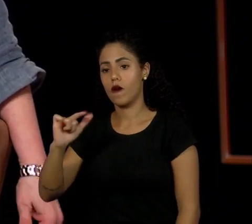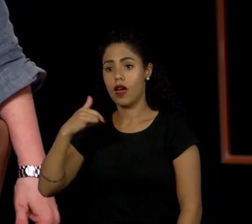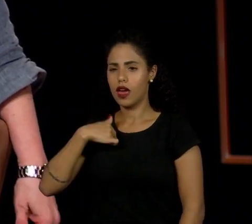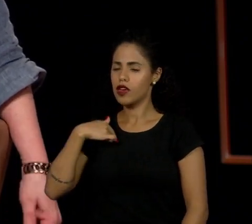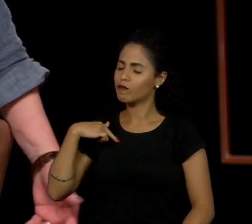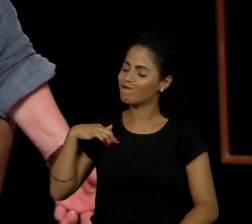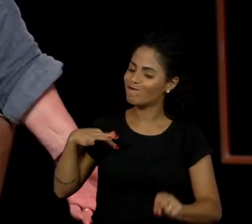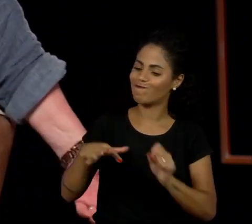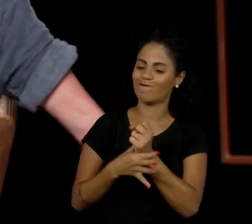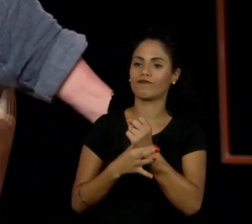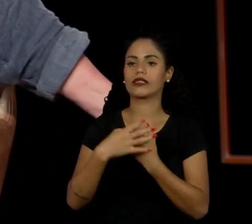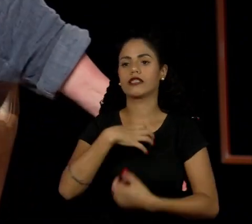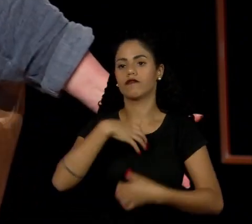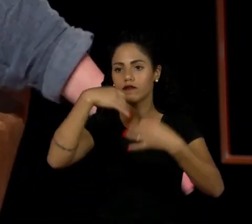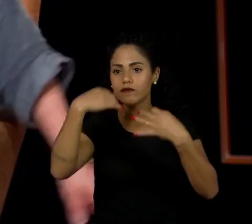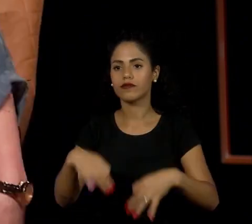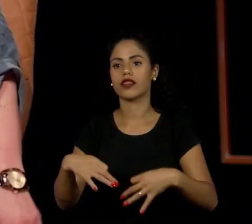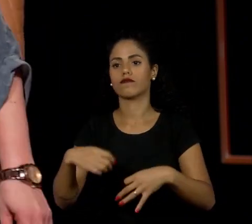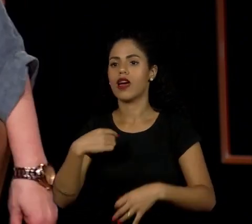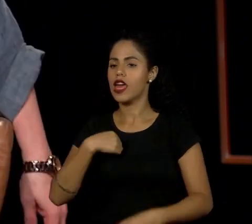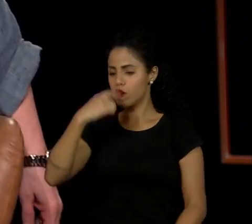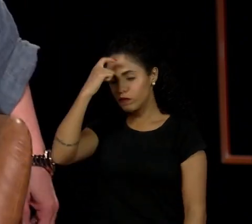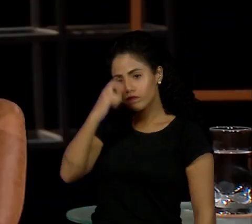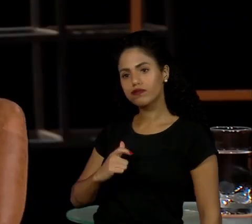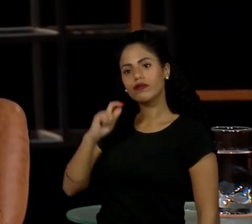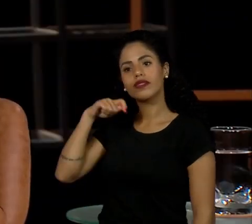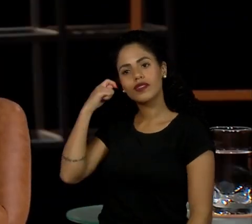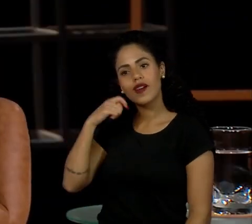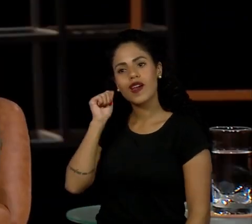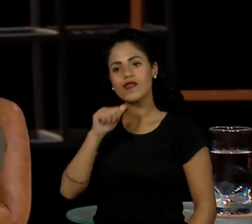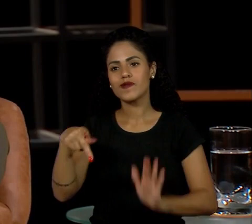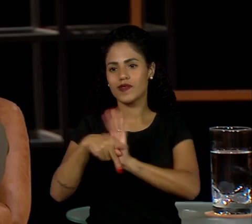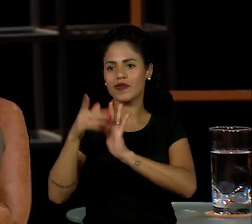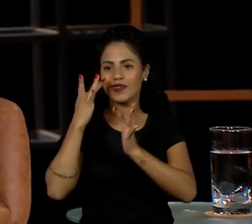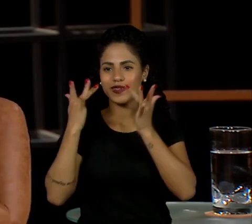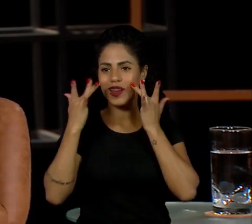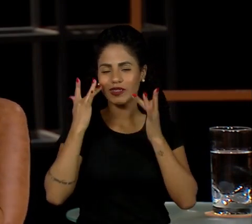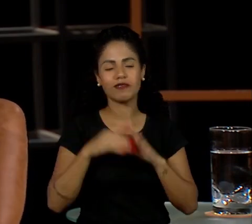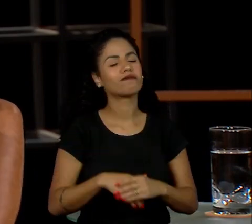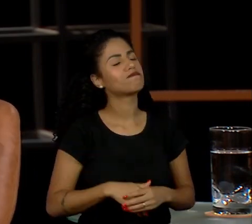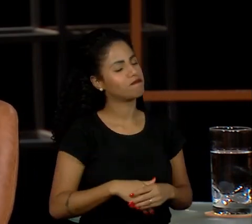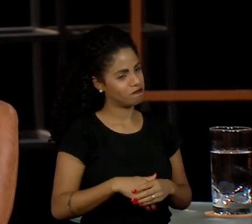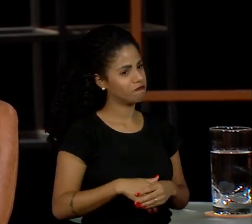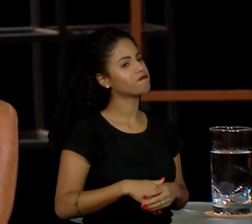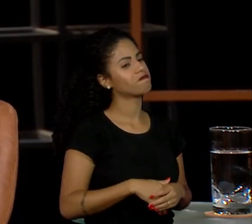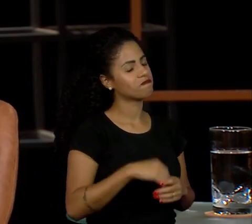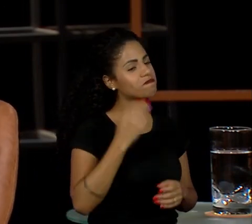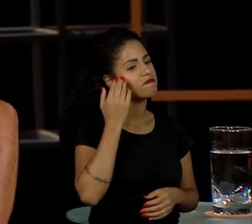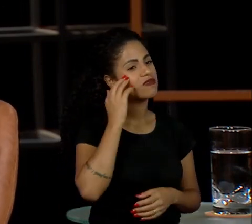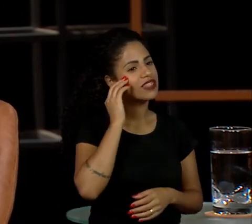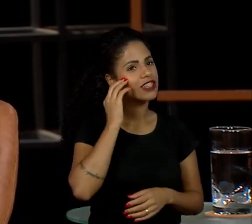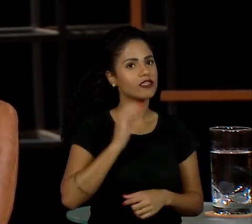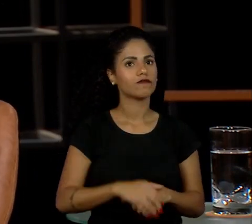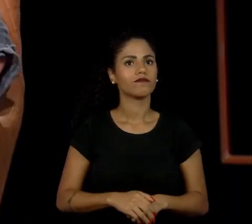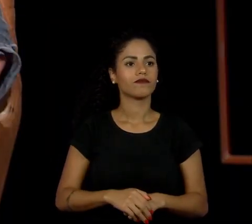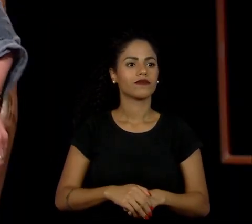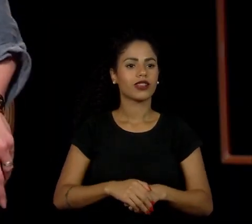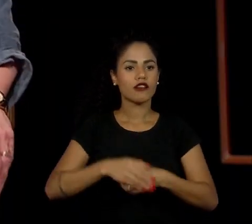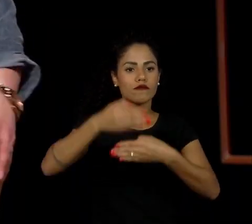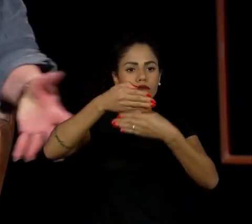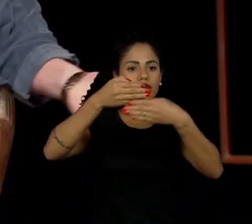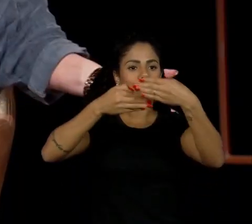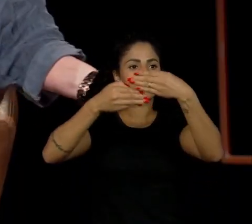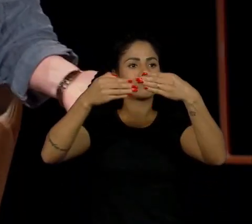uma mulher de teatro. Muito bem. Agora, essas paredinhas